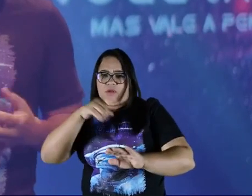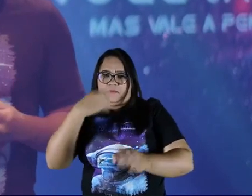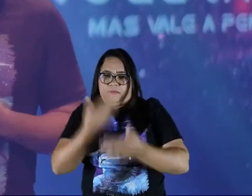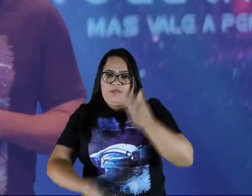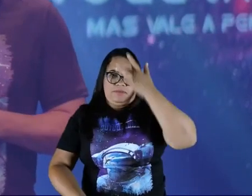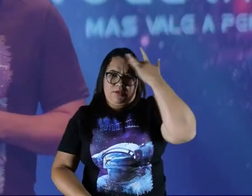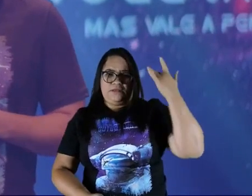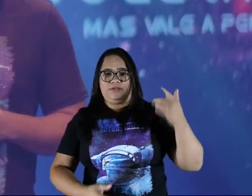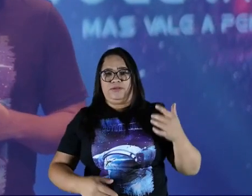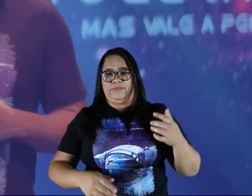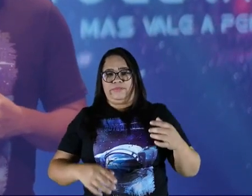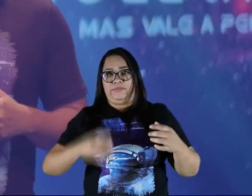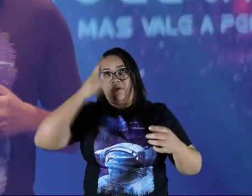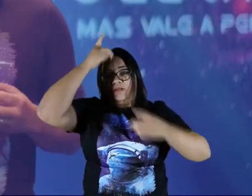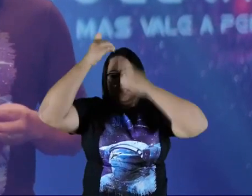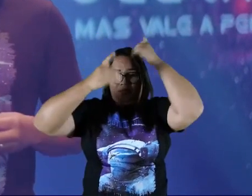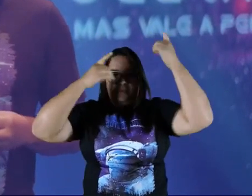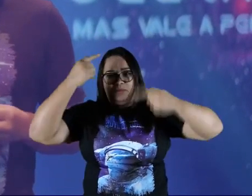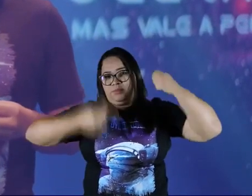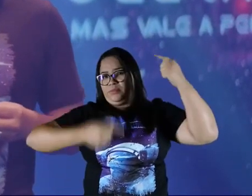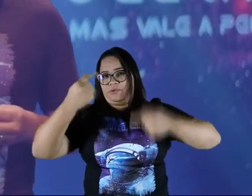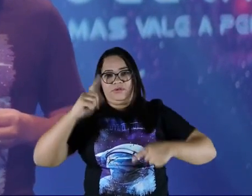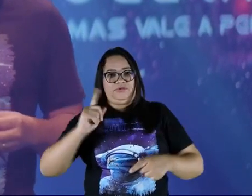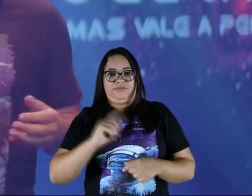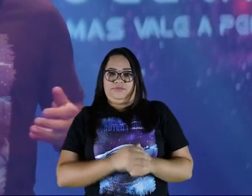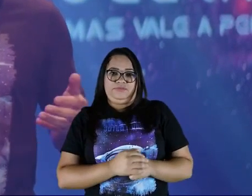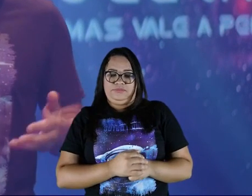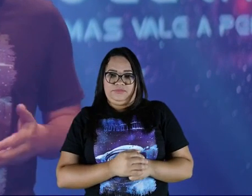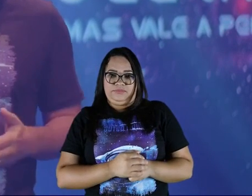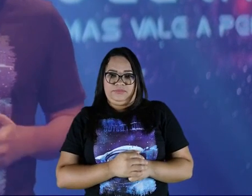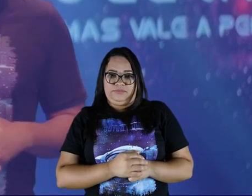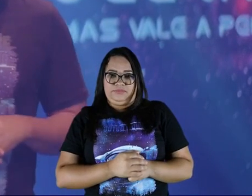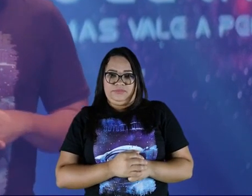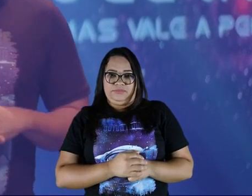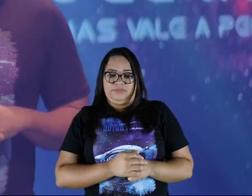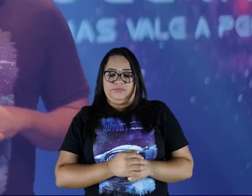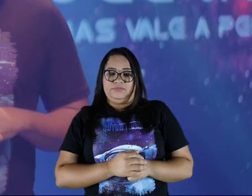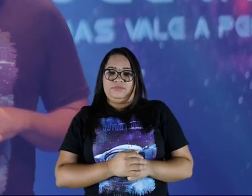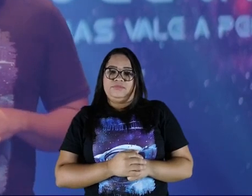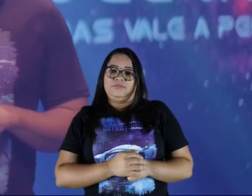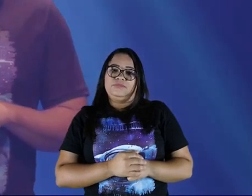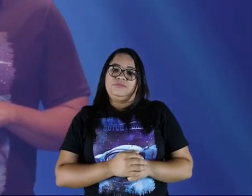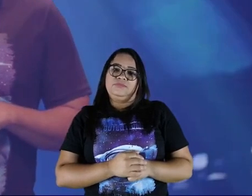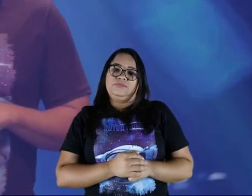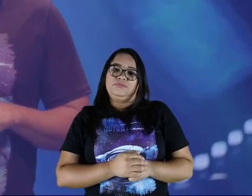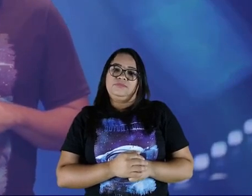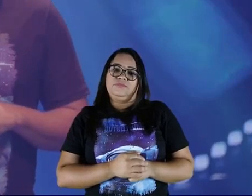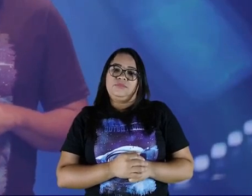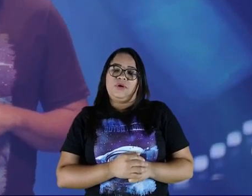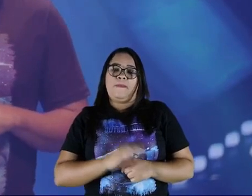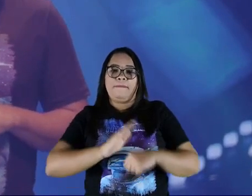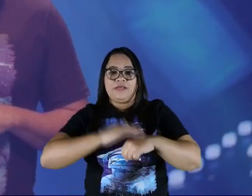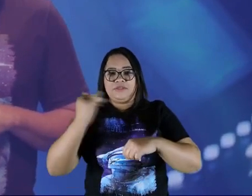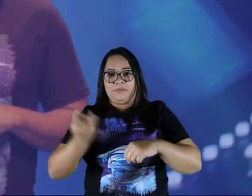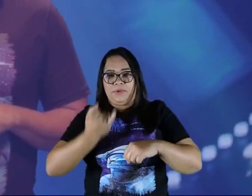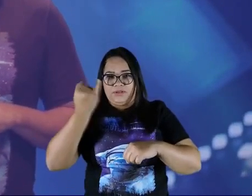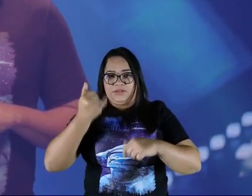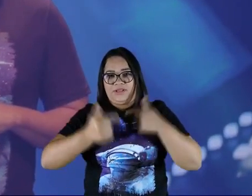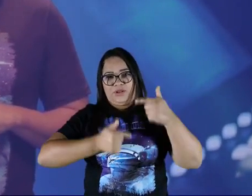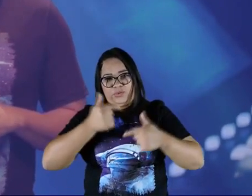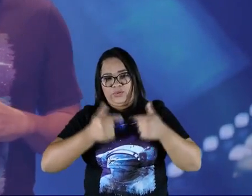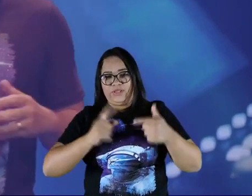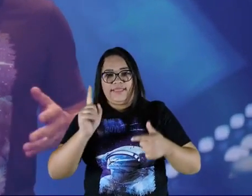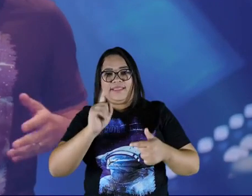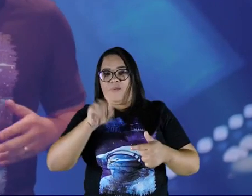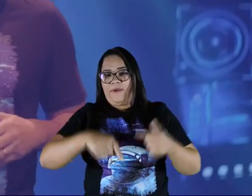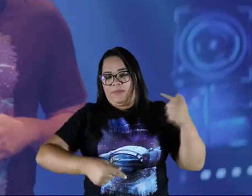por causa de viés político. Não nos movamos a partir do tom belicoso, mas a partir do amor. Nossa luta